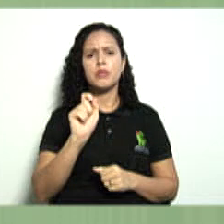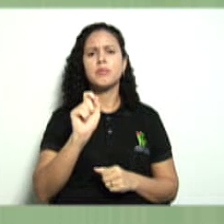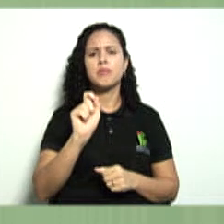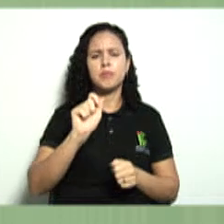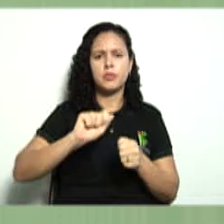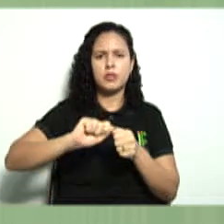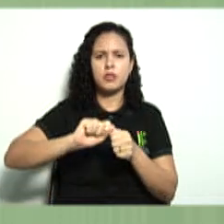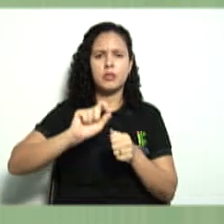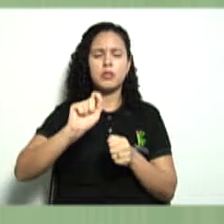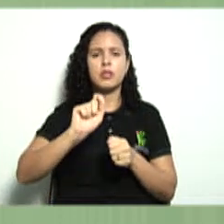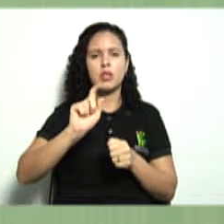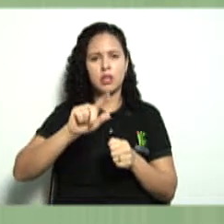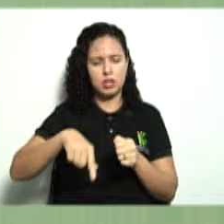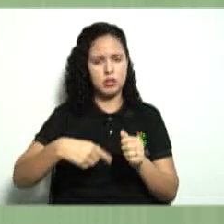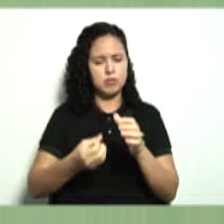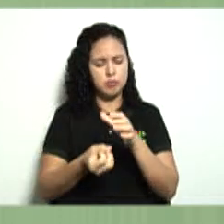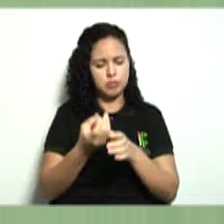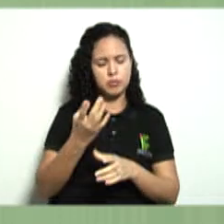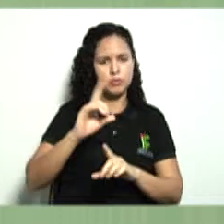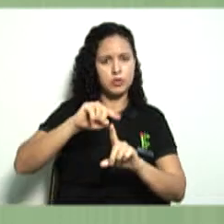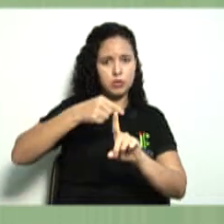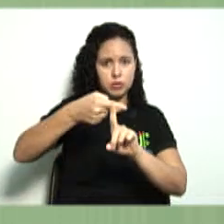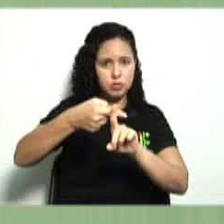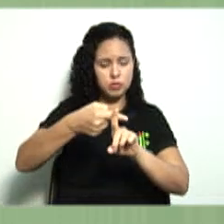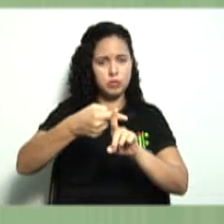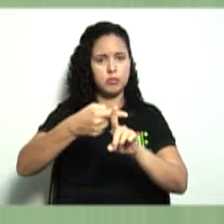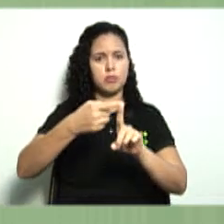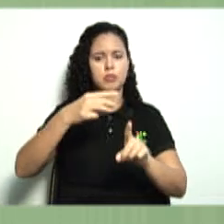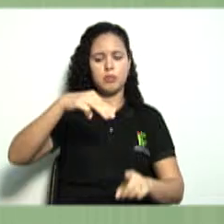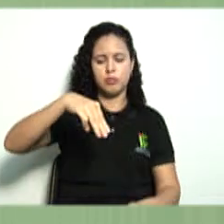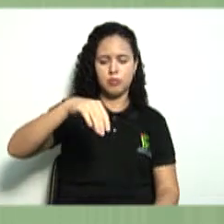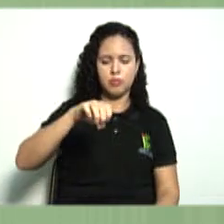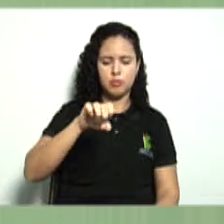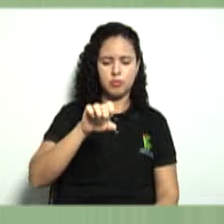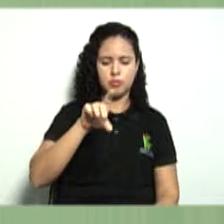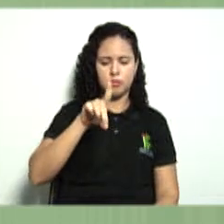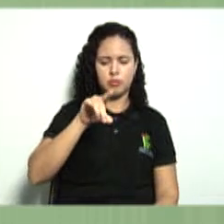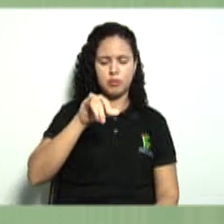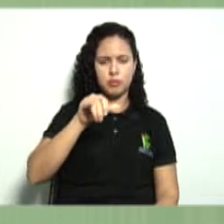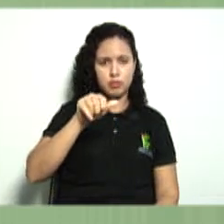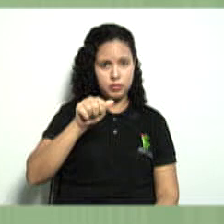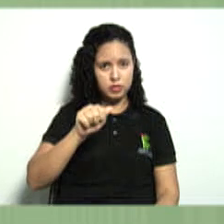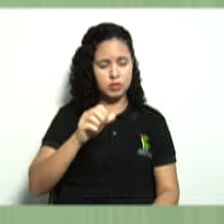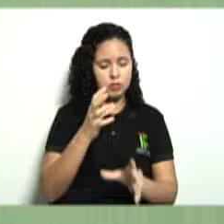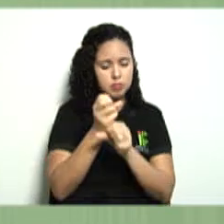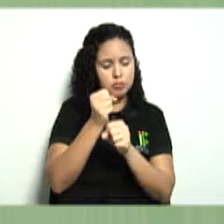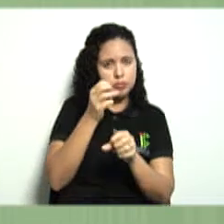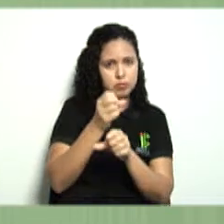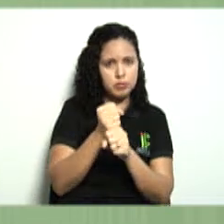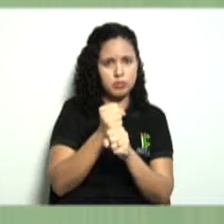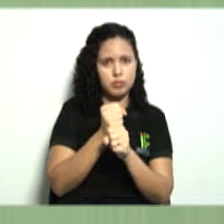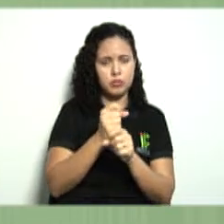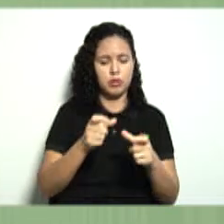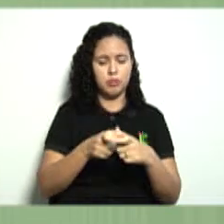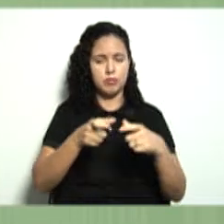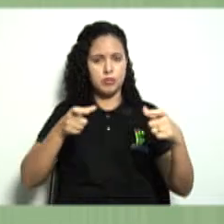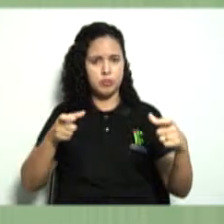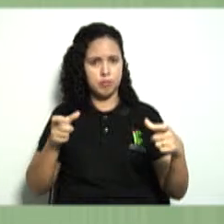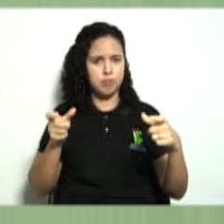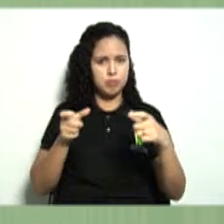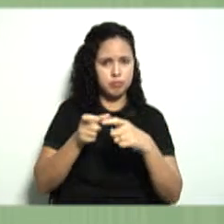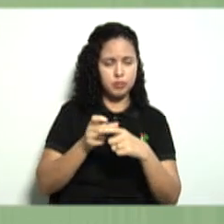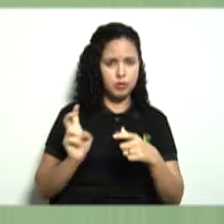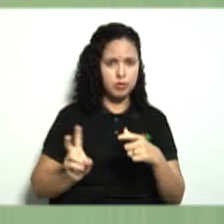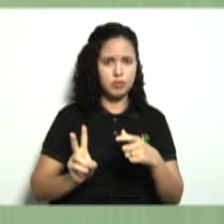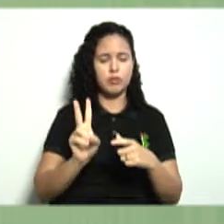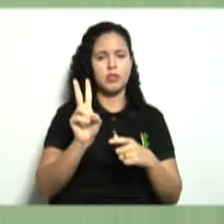fórmulas automáticas como soma, média, contar números, o maior valor, o menor valor e outras,